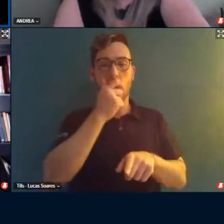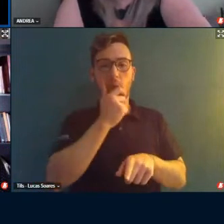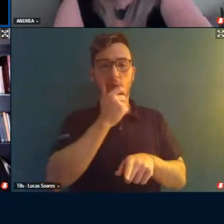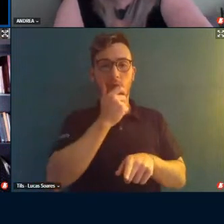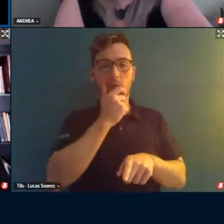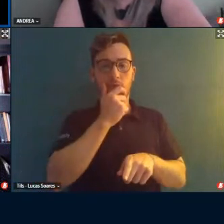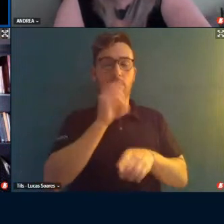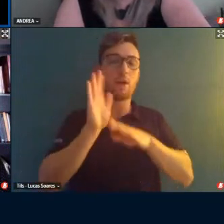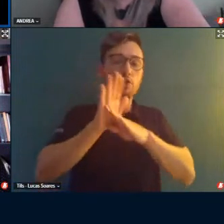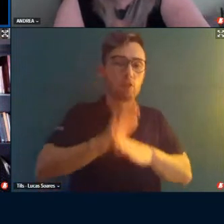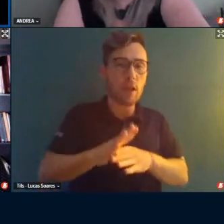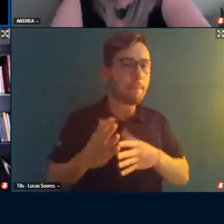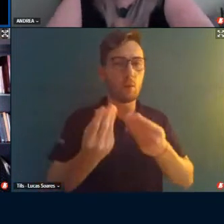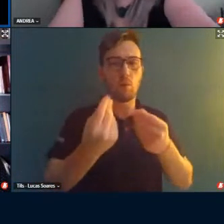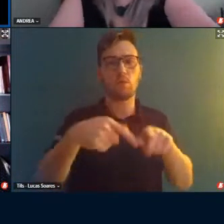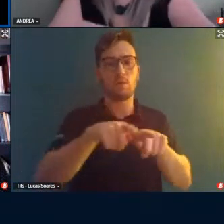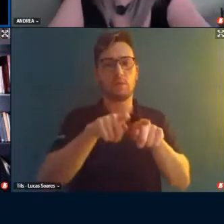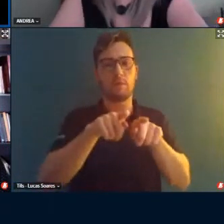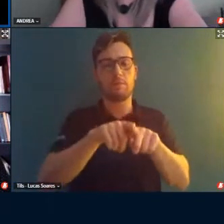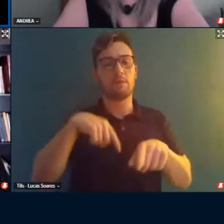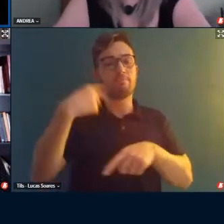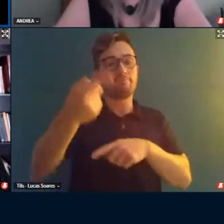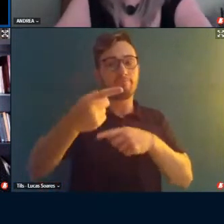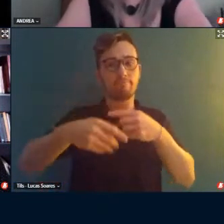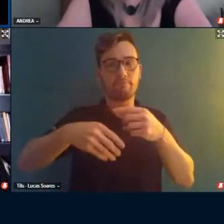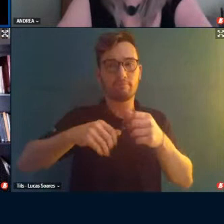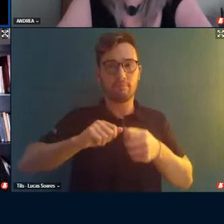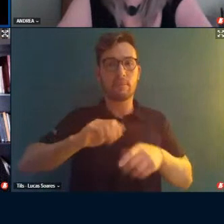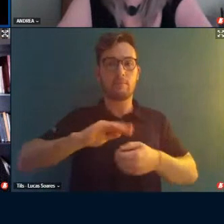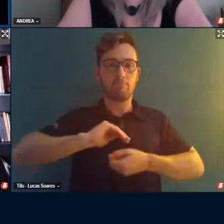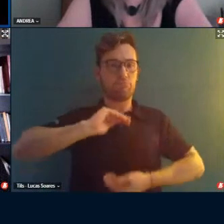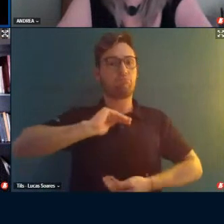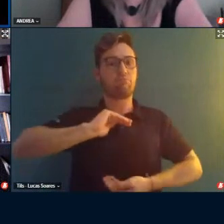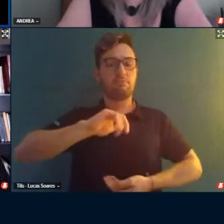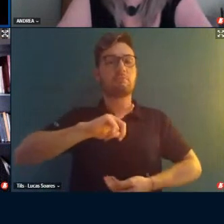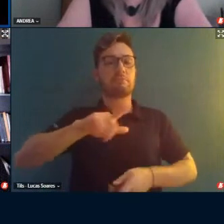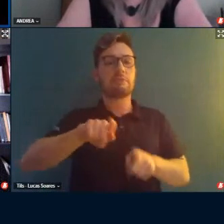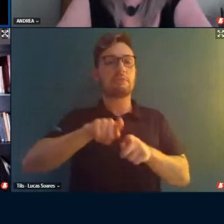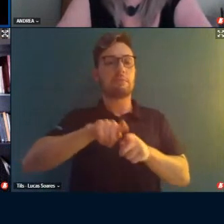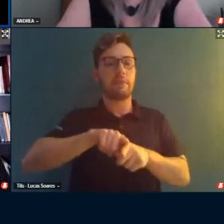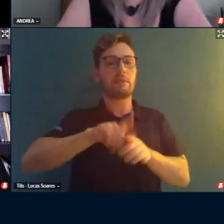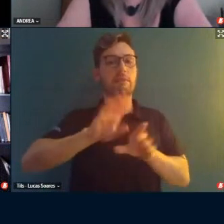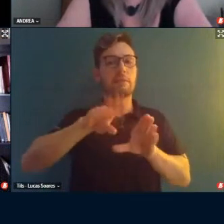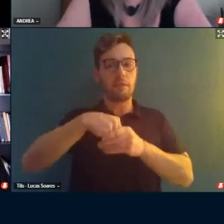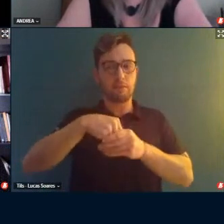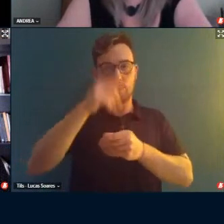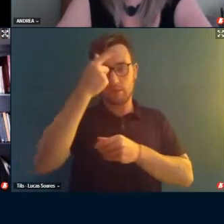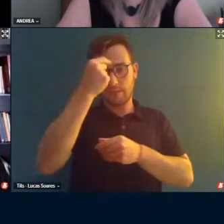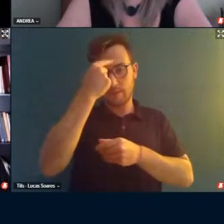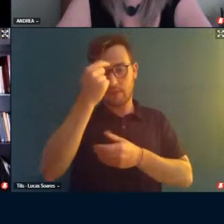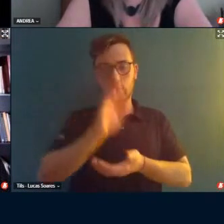ajudar muito nos meus próximos passos aqui dentro da universidade.